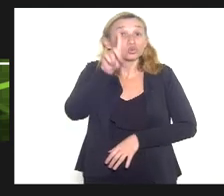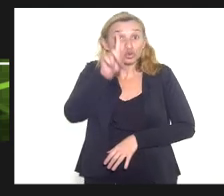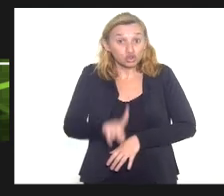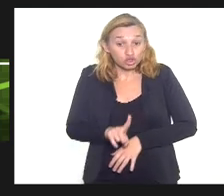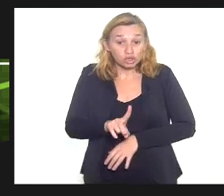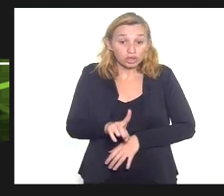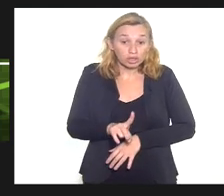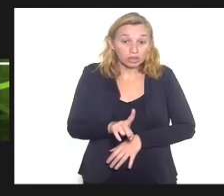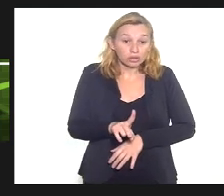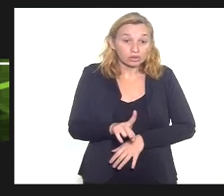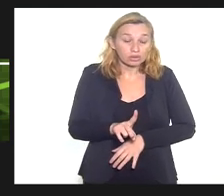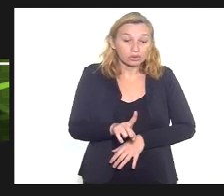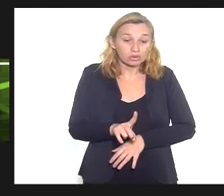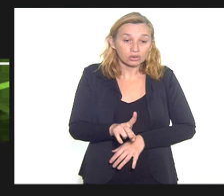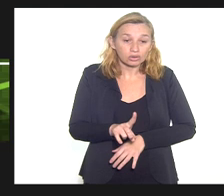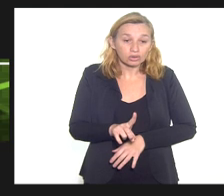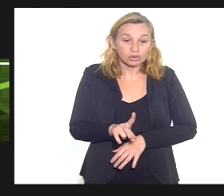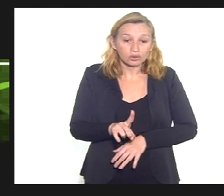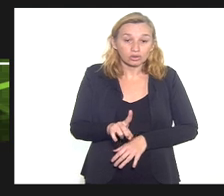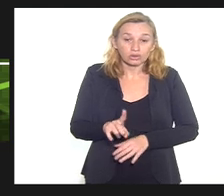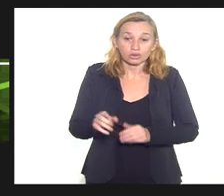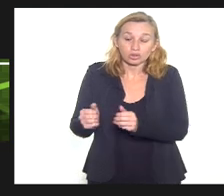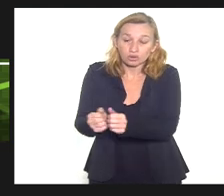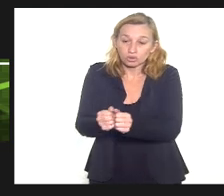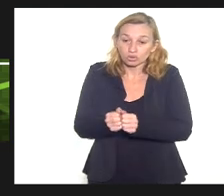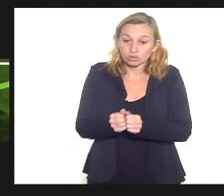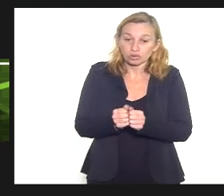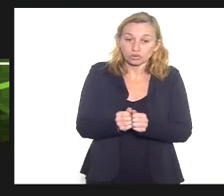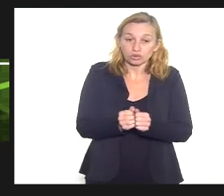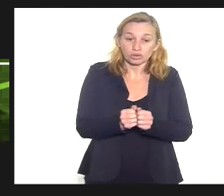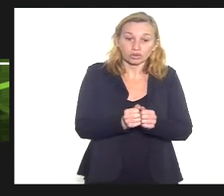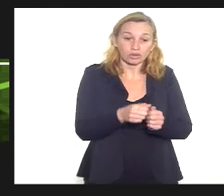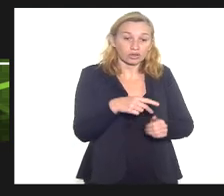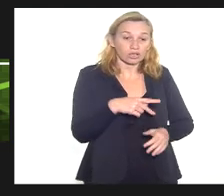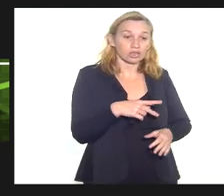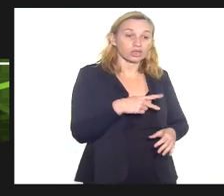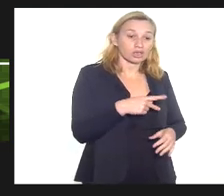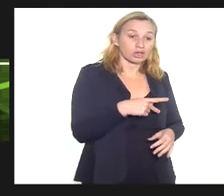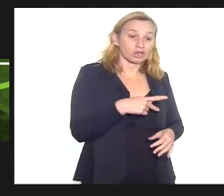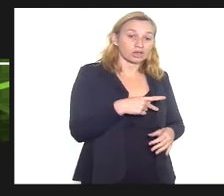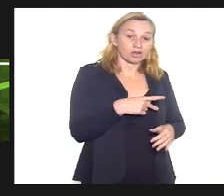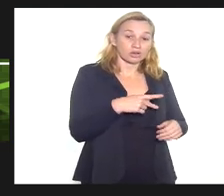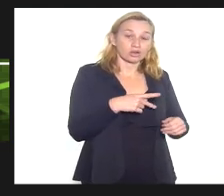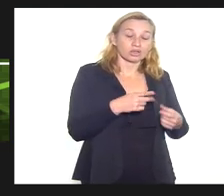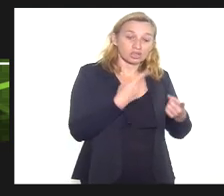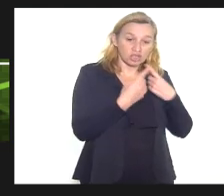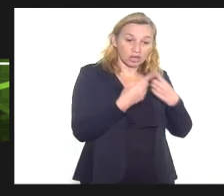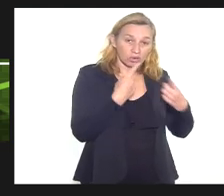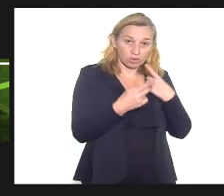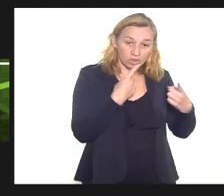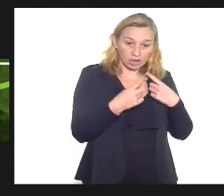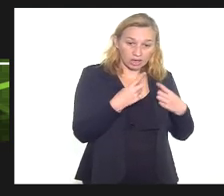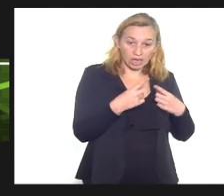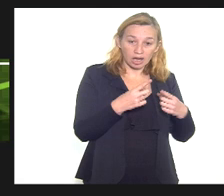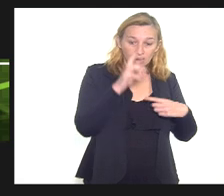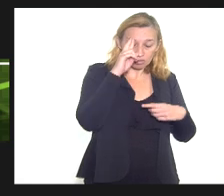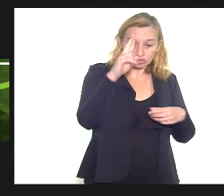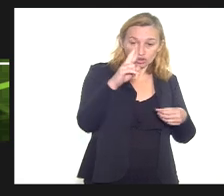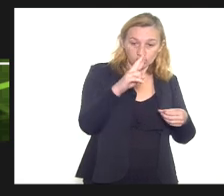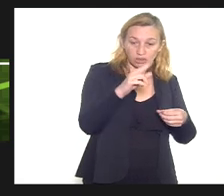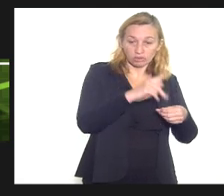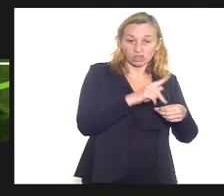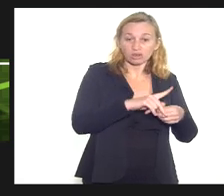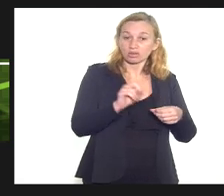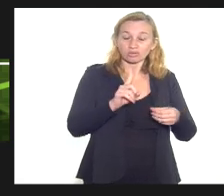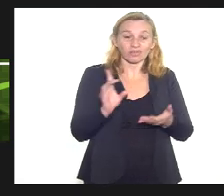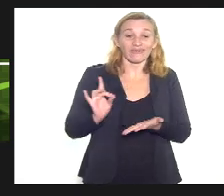direito de os parceiros auditarem o operador eventualmente, né? E não existe uma regularidade